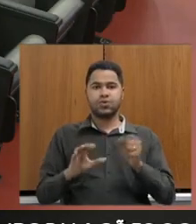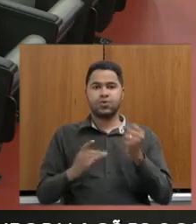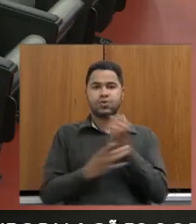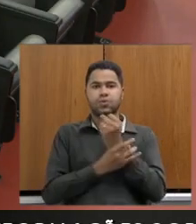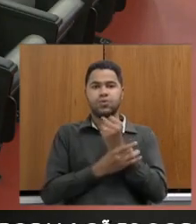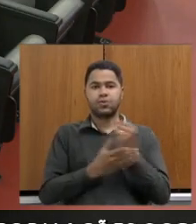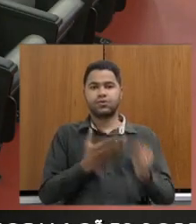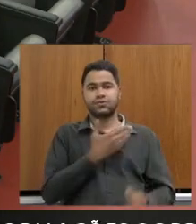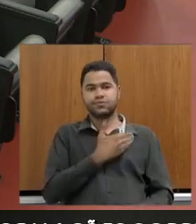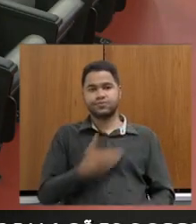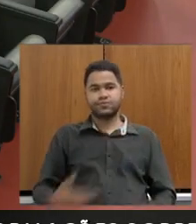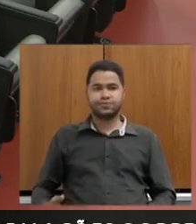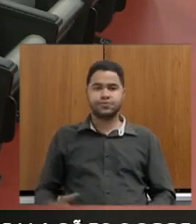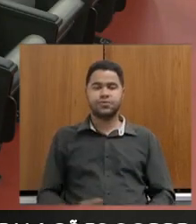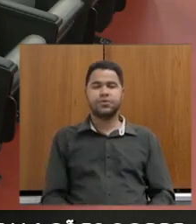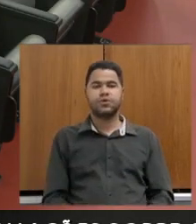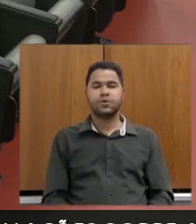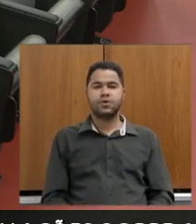pública